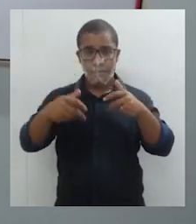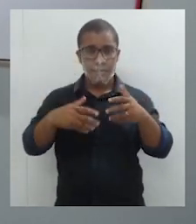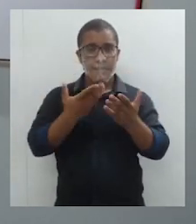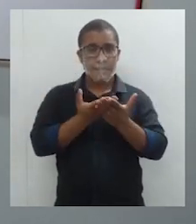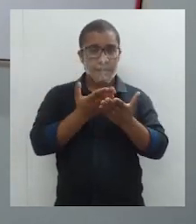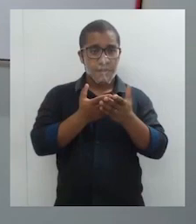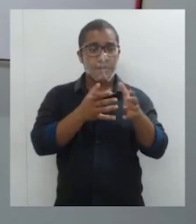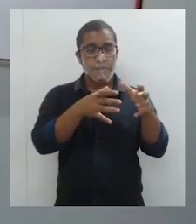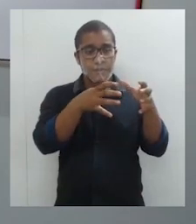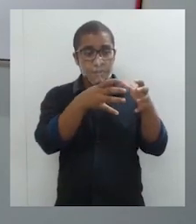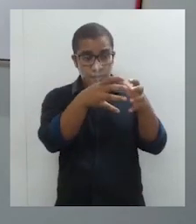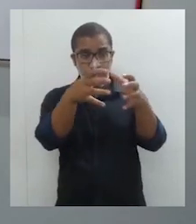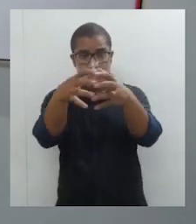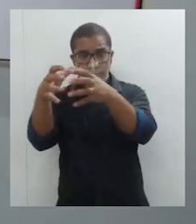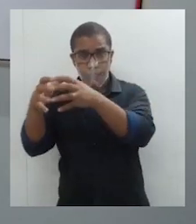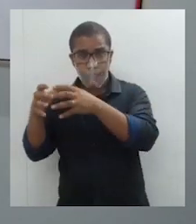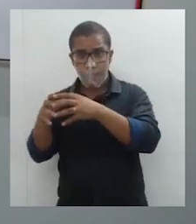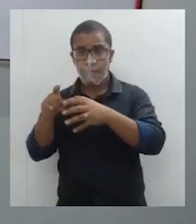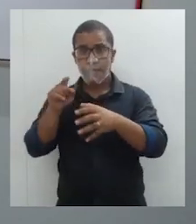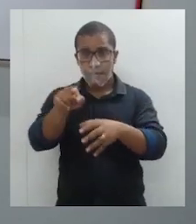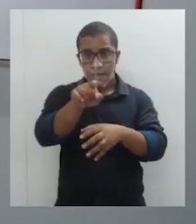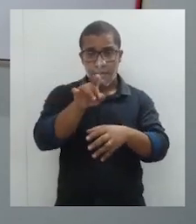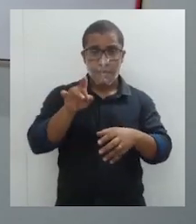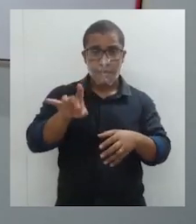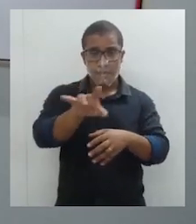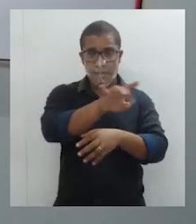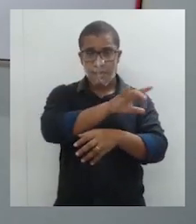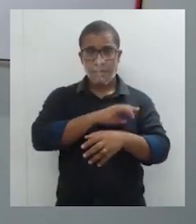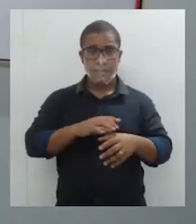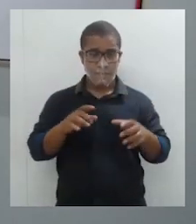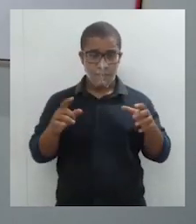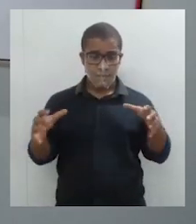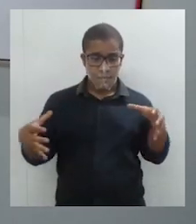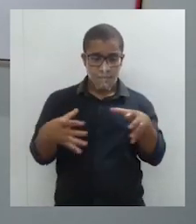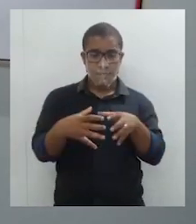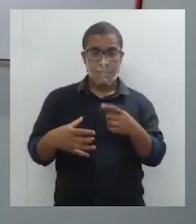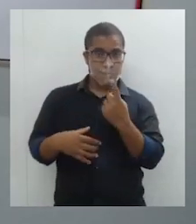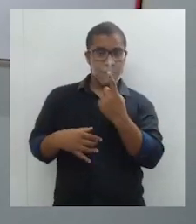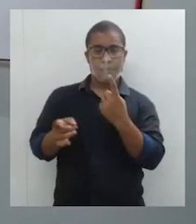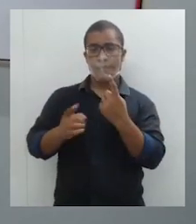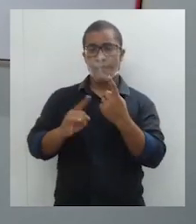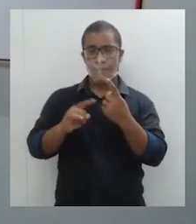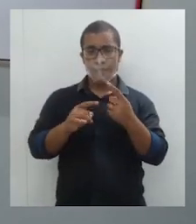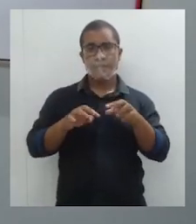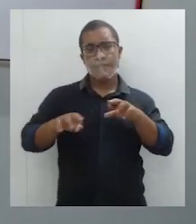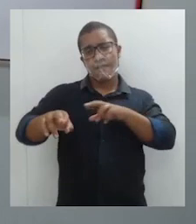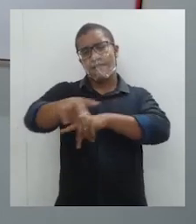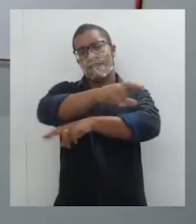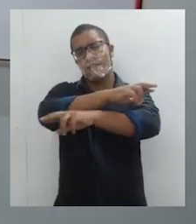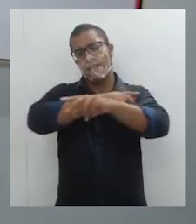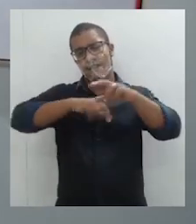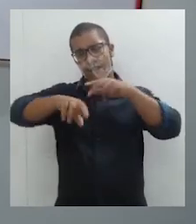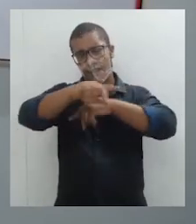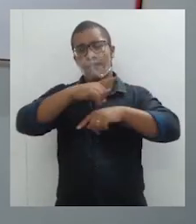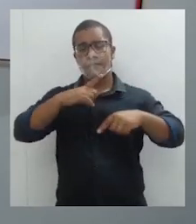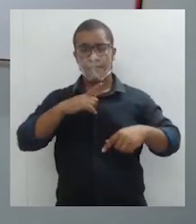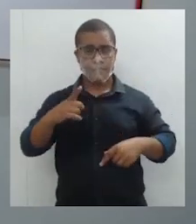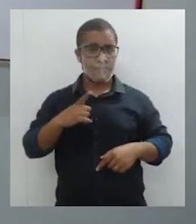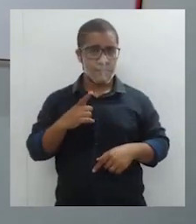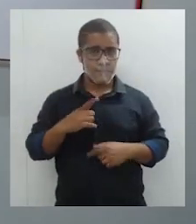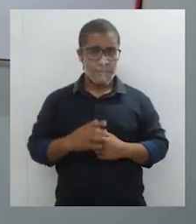lembrar sempre essa questão não existe algum mundo então a pluralidade a diversidade